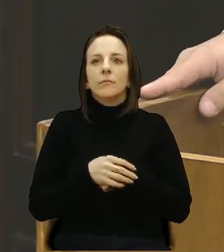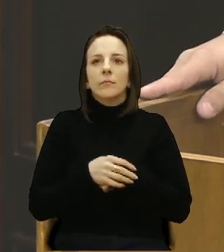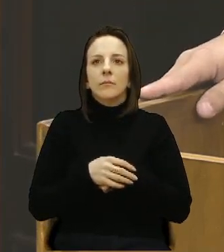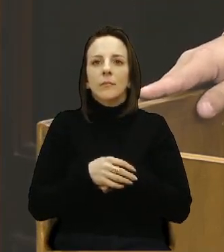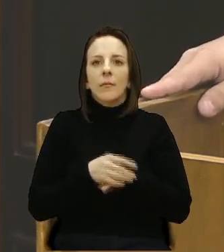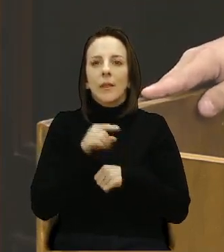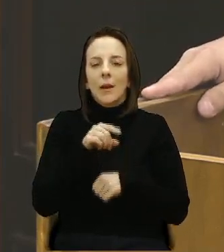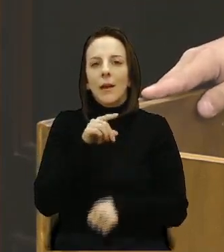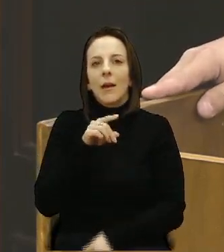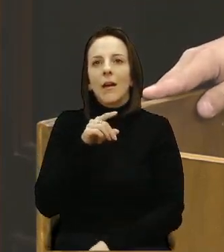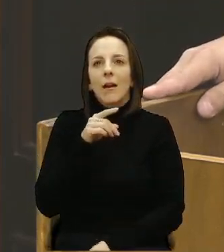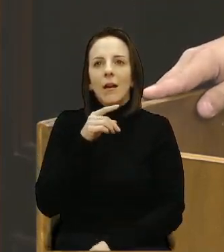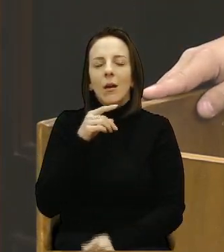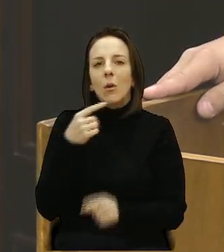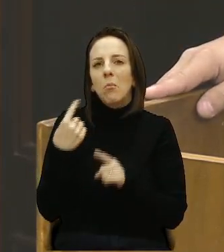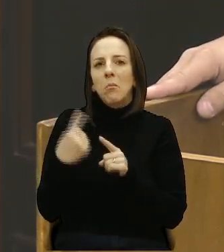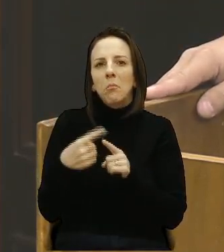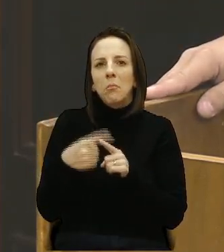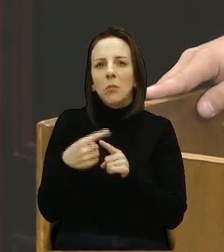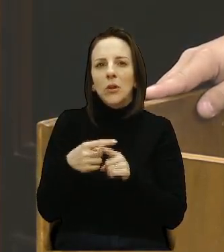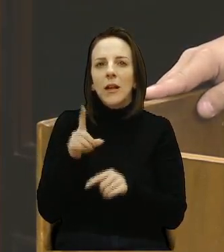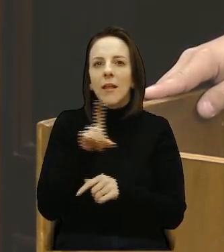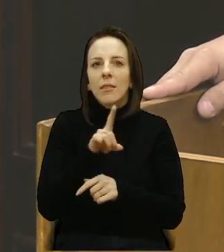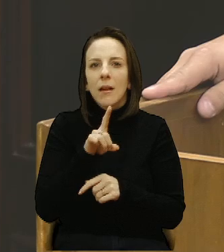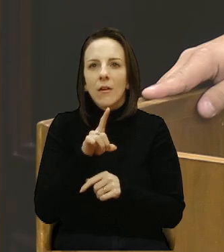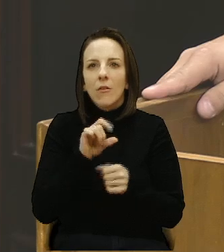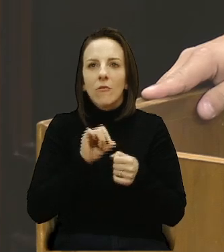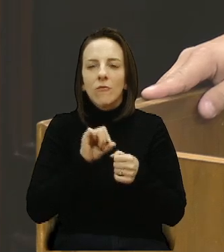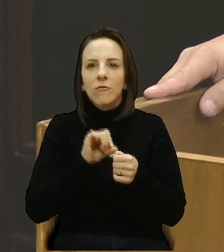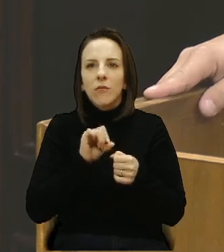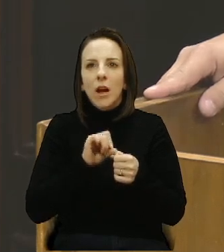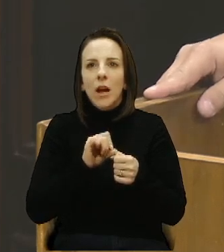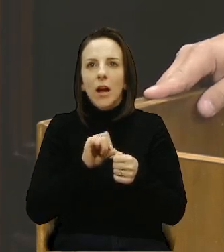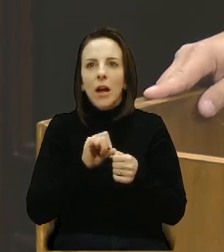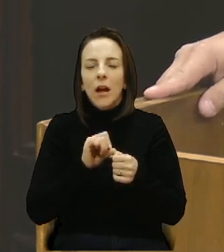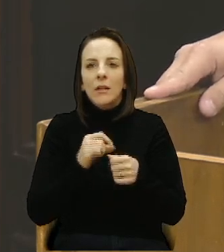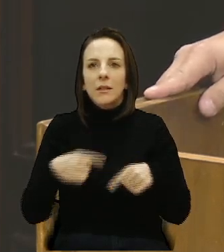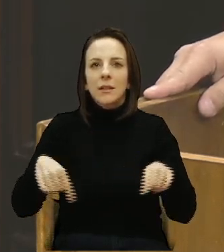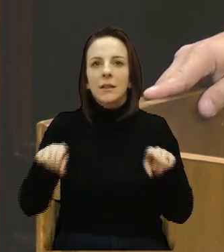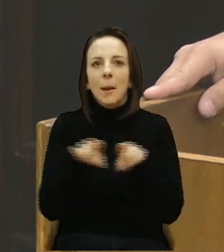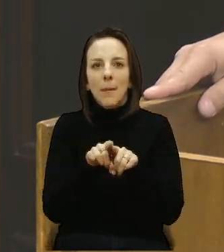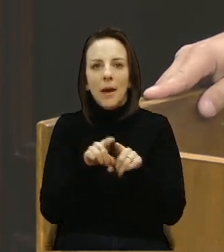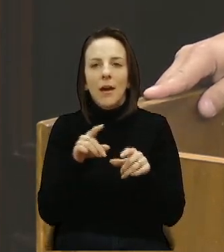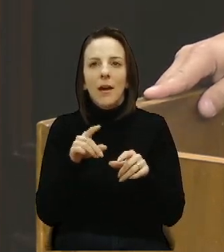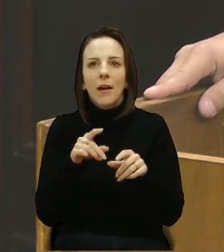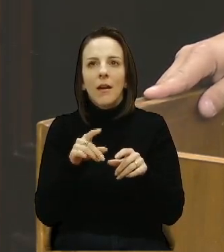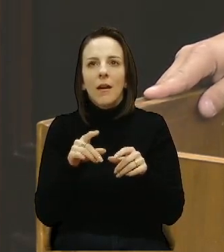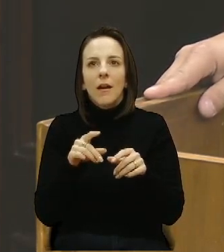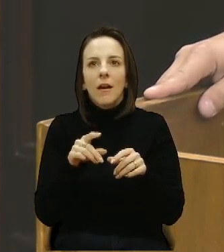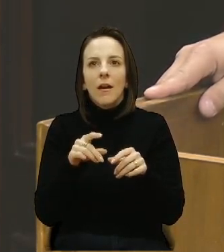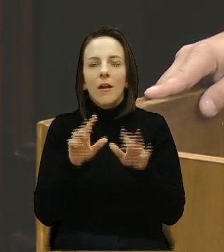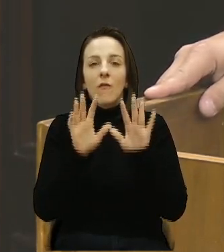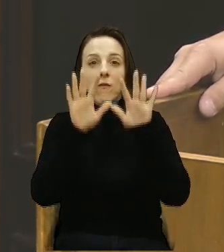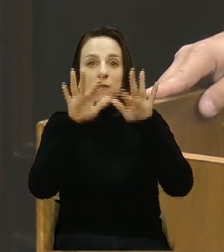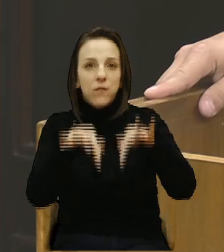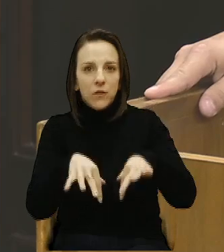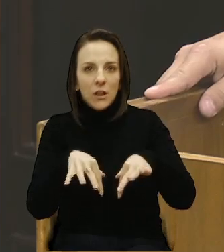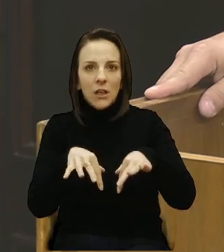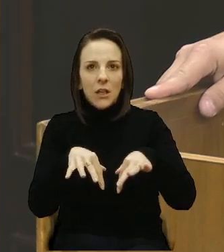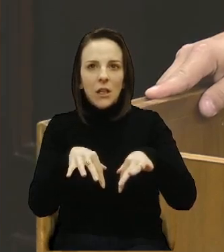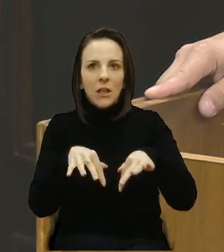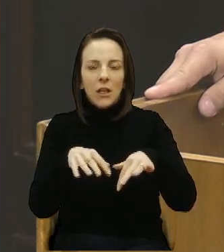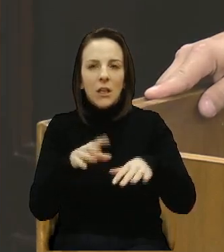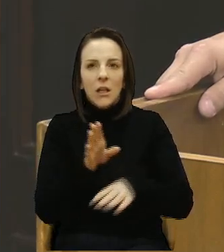vulgo pardais, por que não se toma uma opção indigesta de acabar com a conversão na Pinheiro e